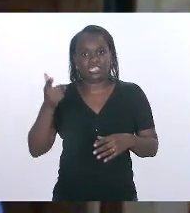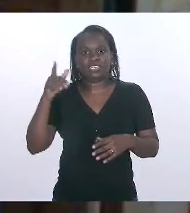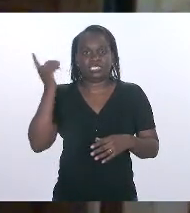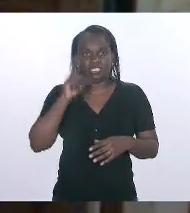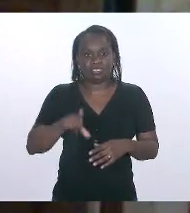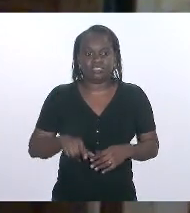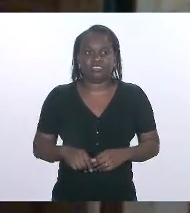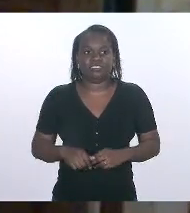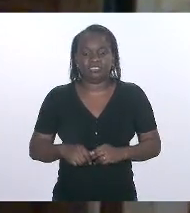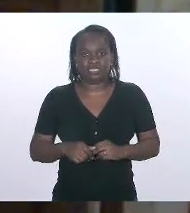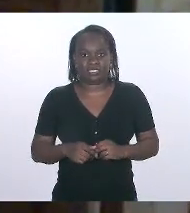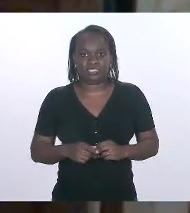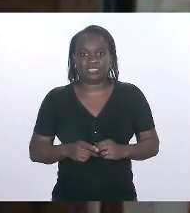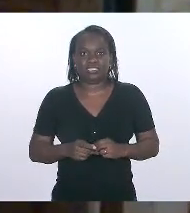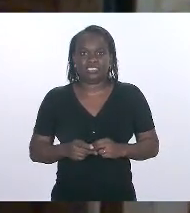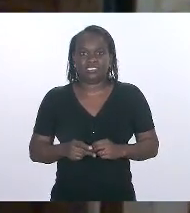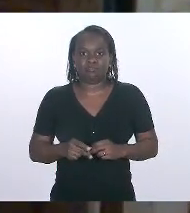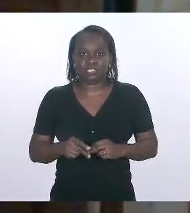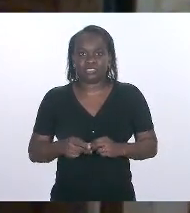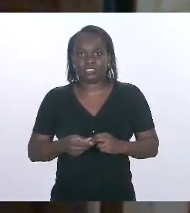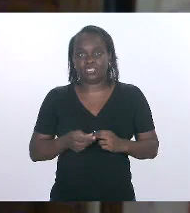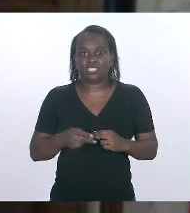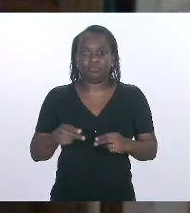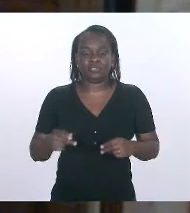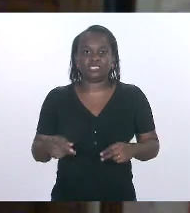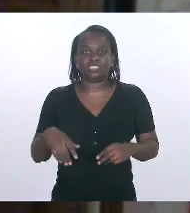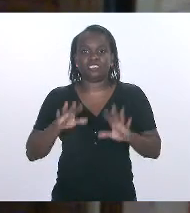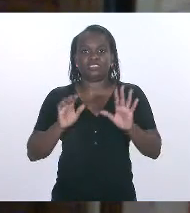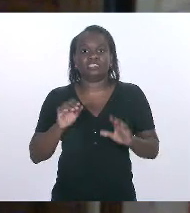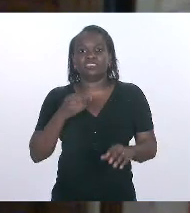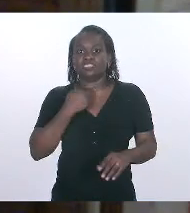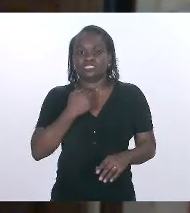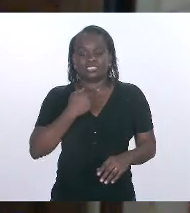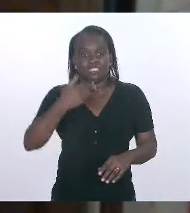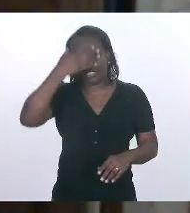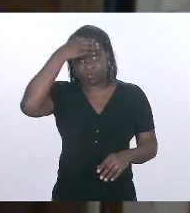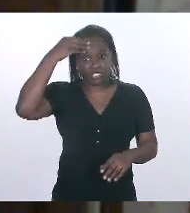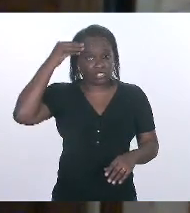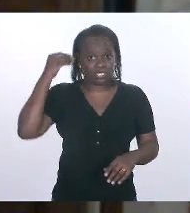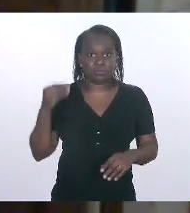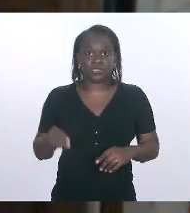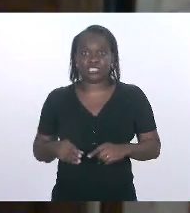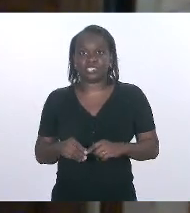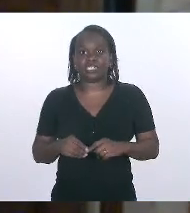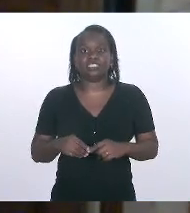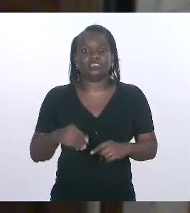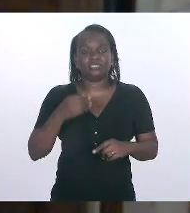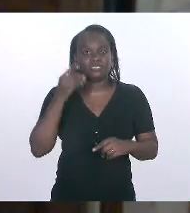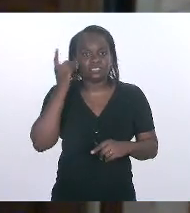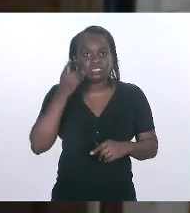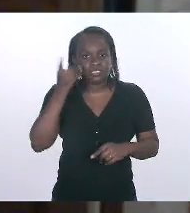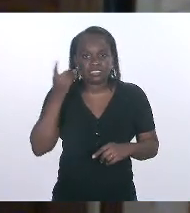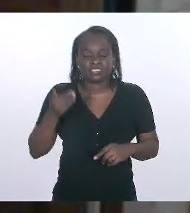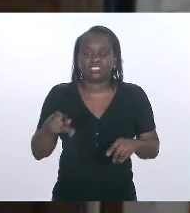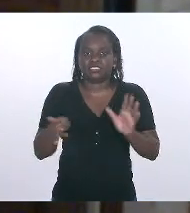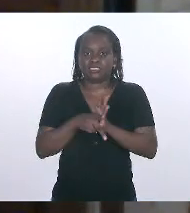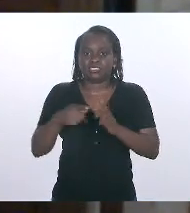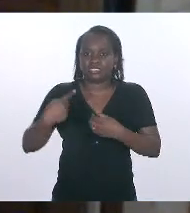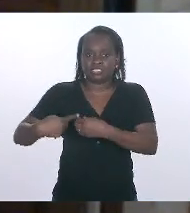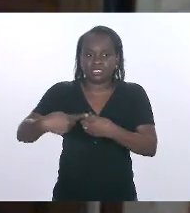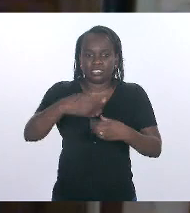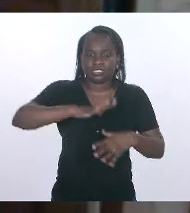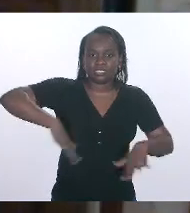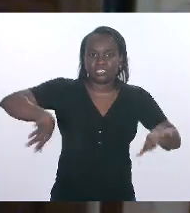reeleito. Me parece que não esqueci nenhum deputado na área metropolitana nem